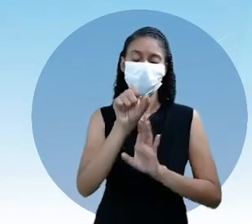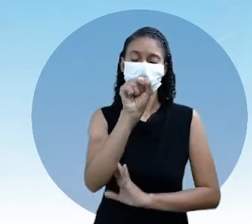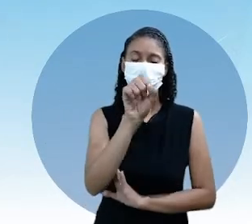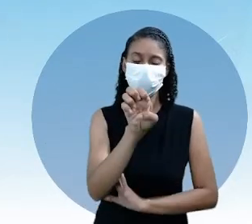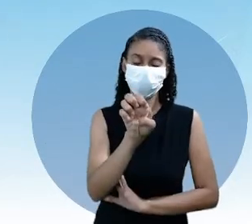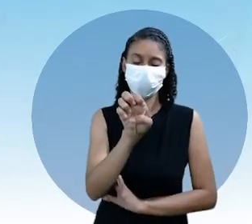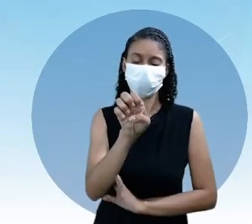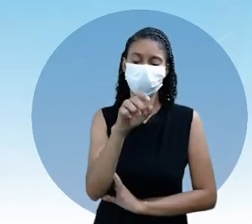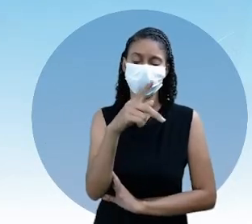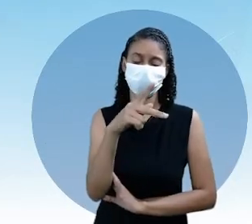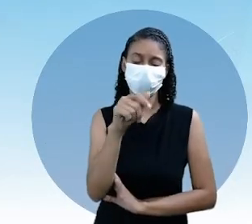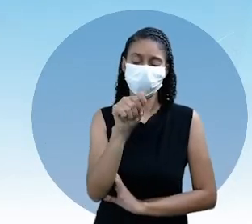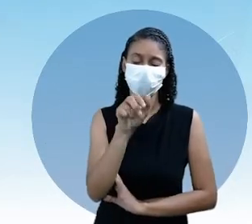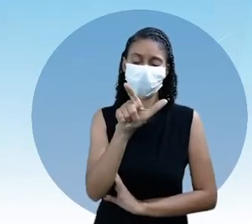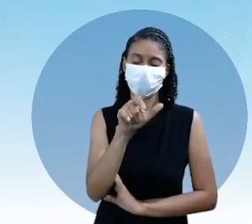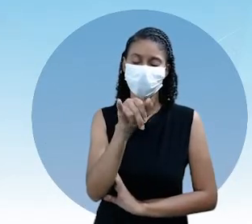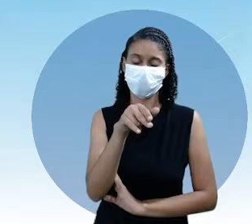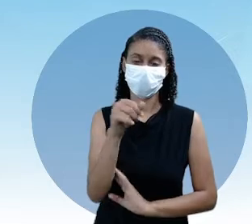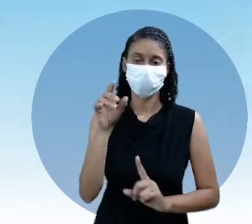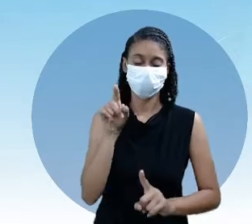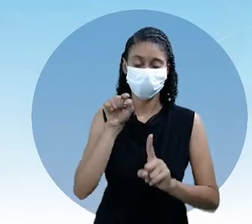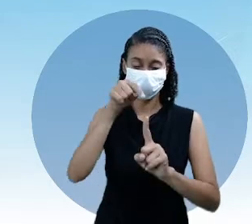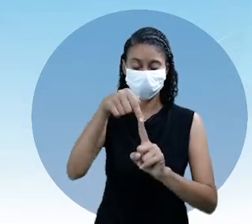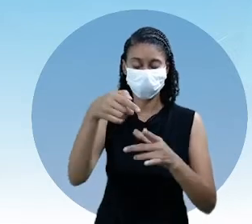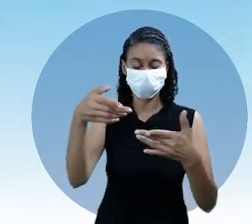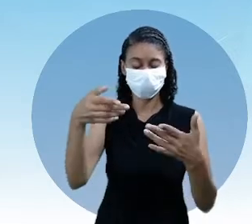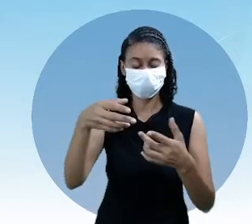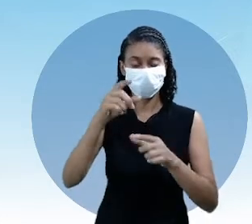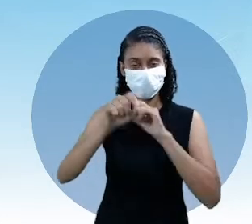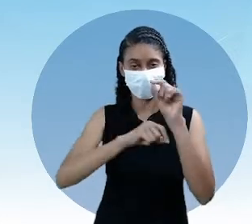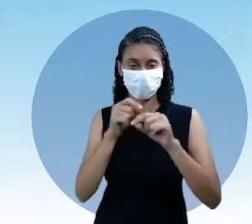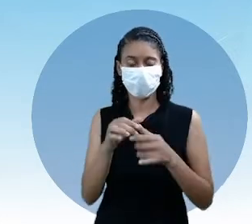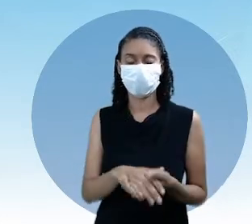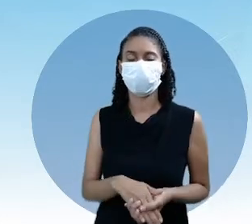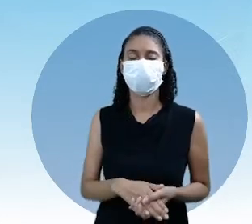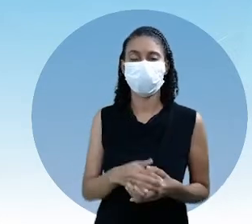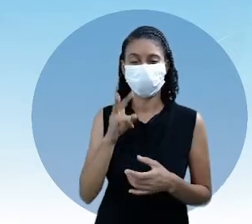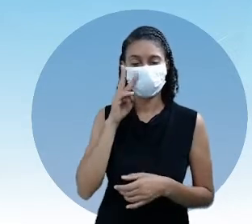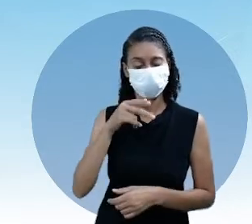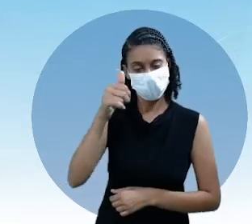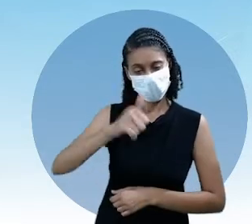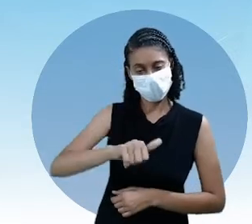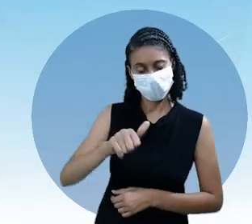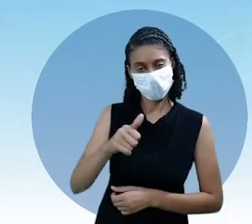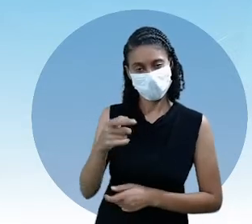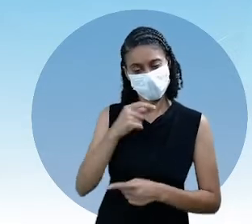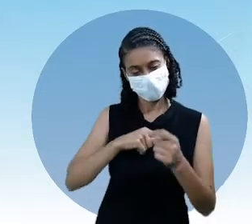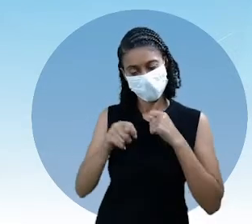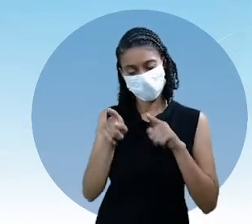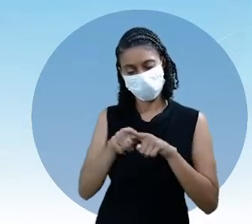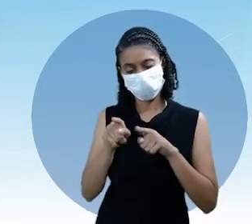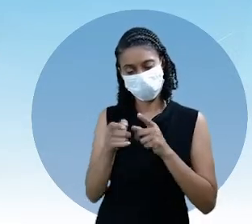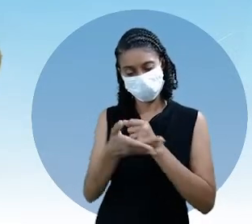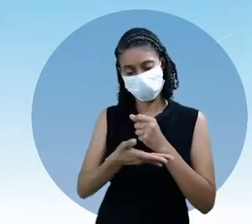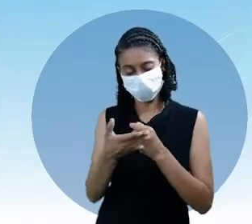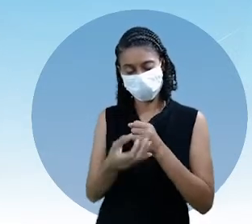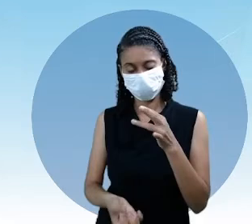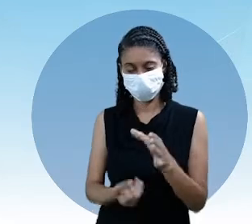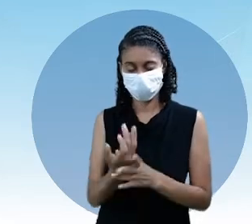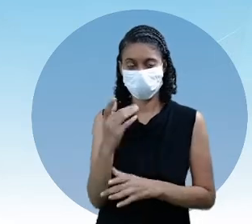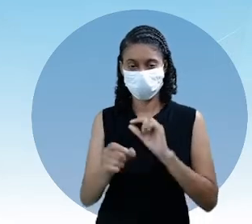principal objetivo era a fundamentação de uma análise econômica, né, e de uma base institucional que